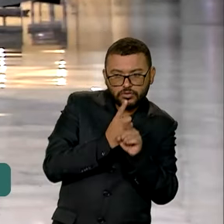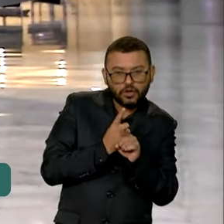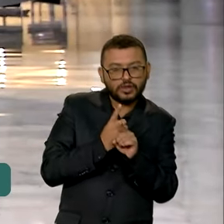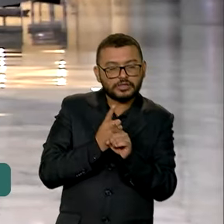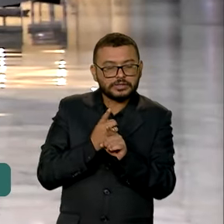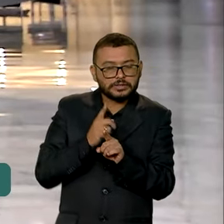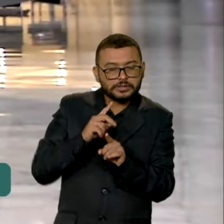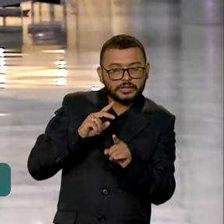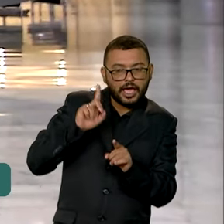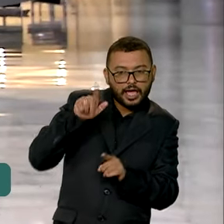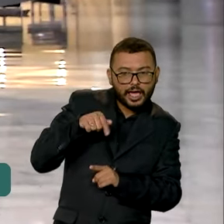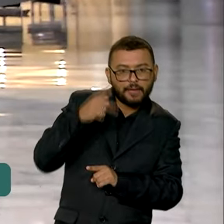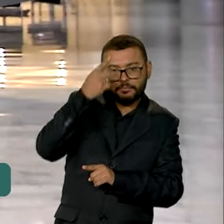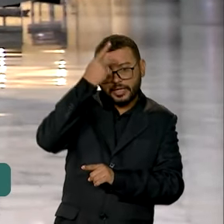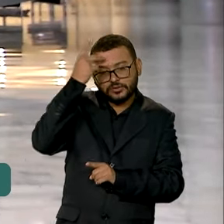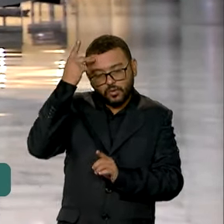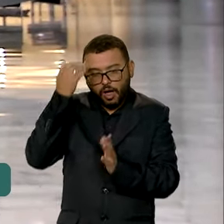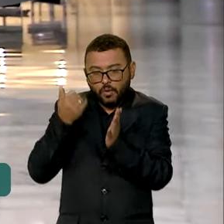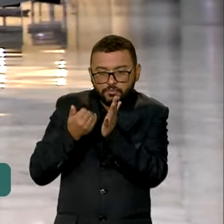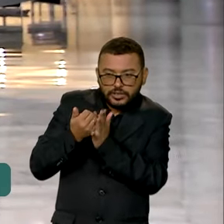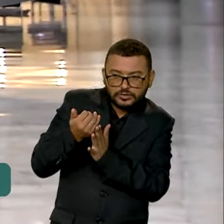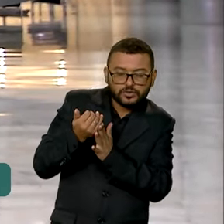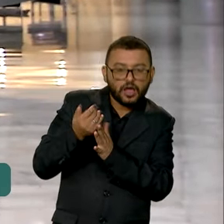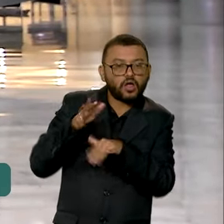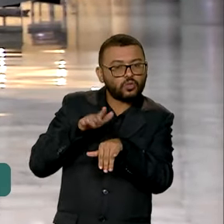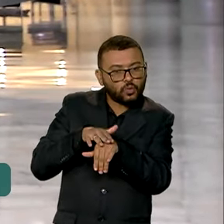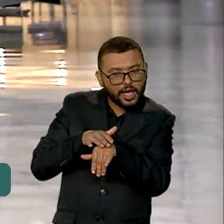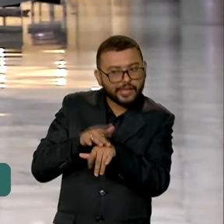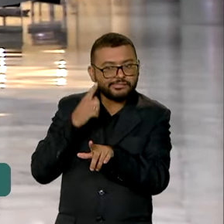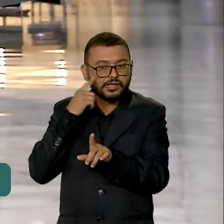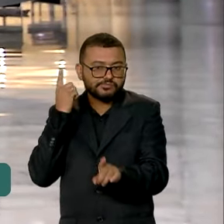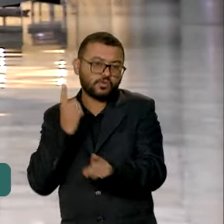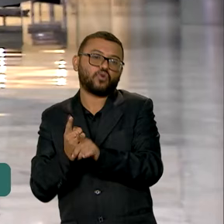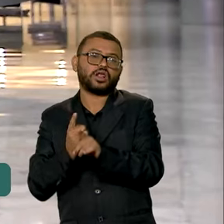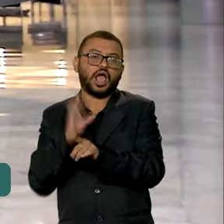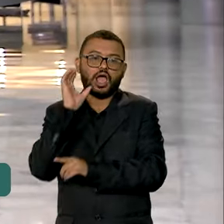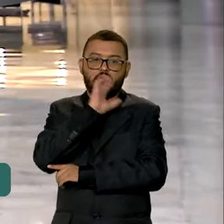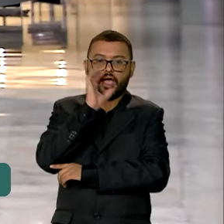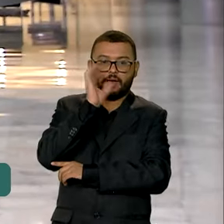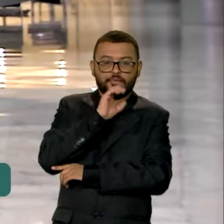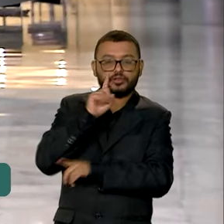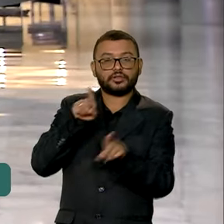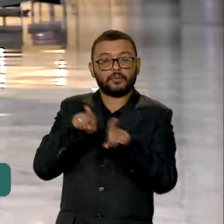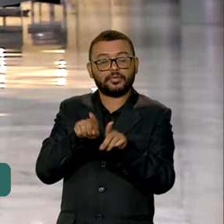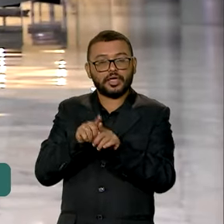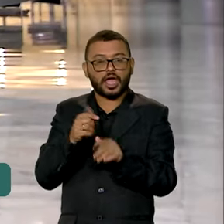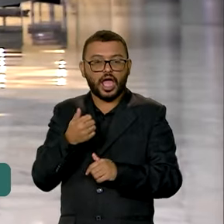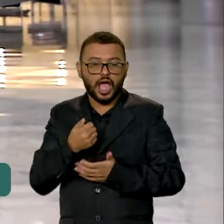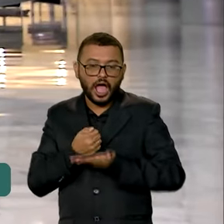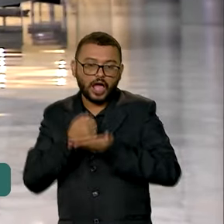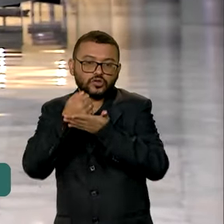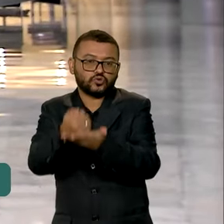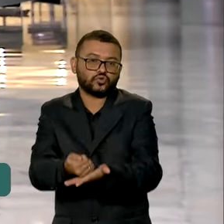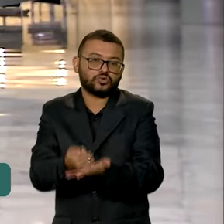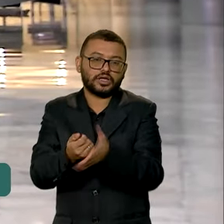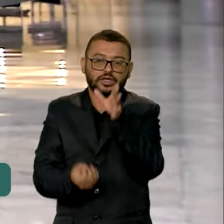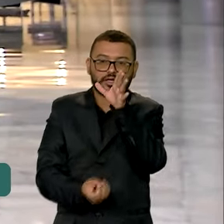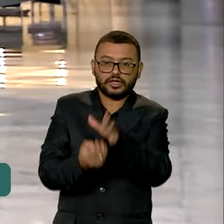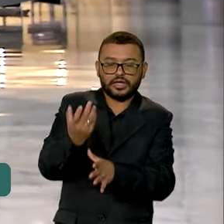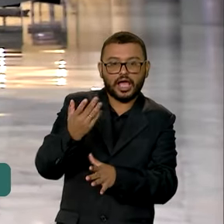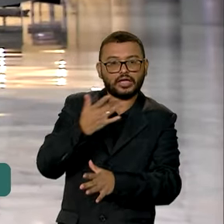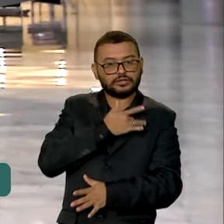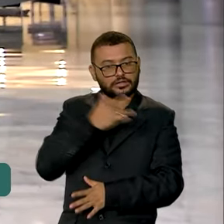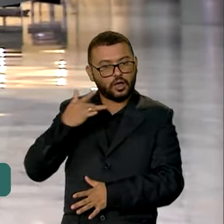sinais e sintomas em fases iniciais da doença e também para a assistência e integração dos serviços